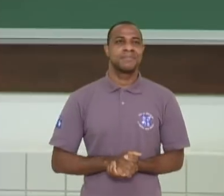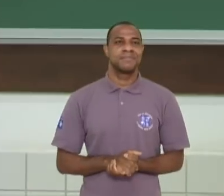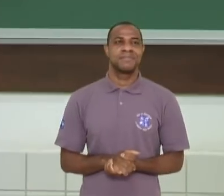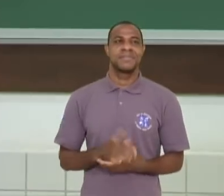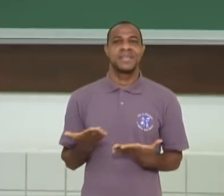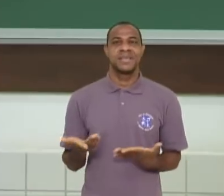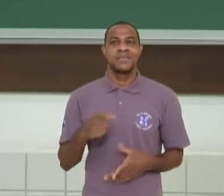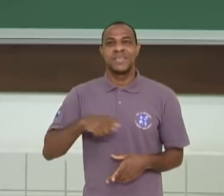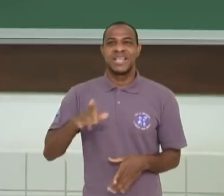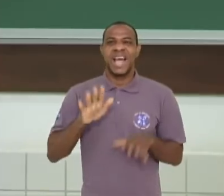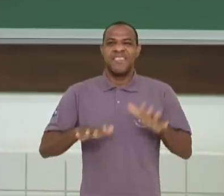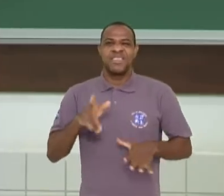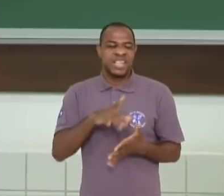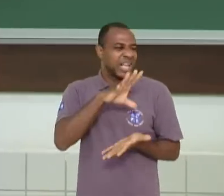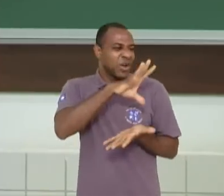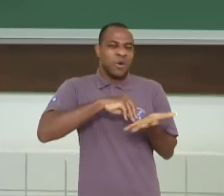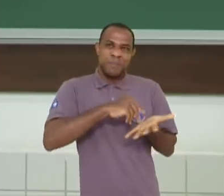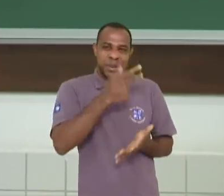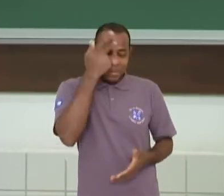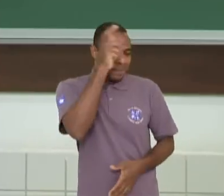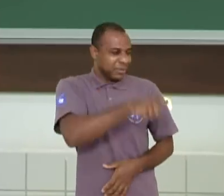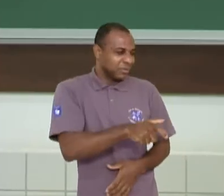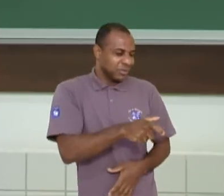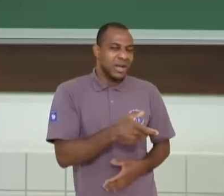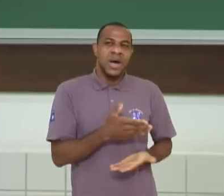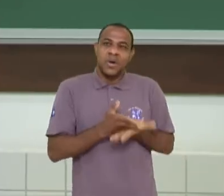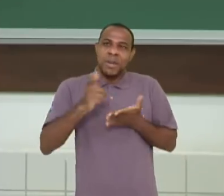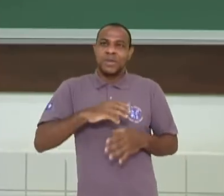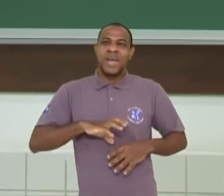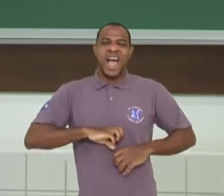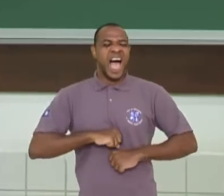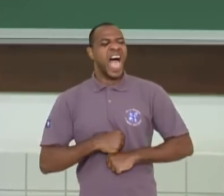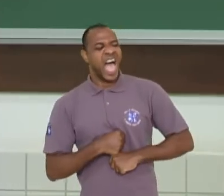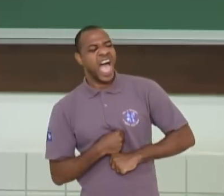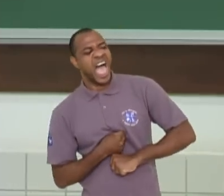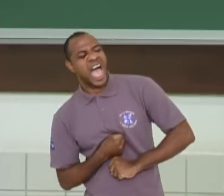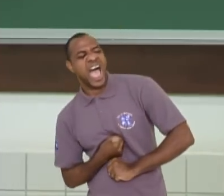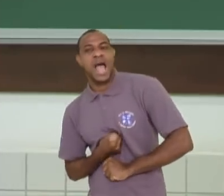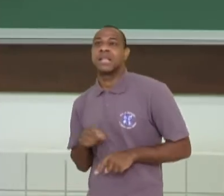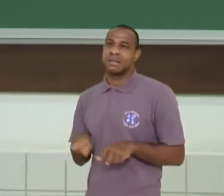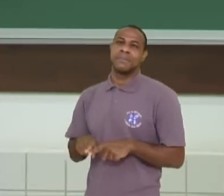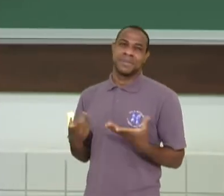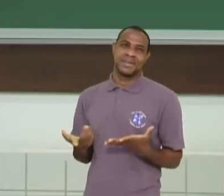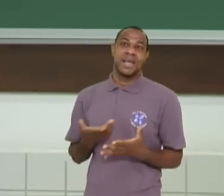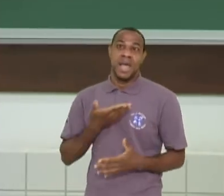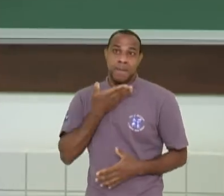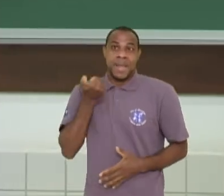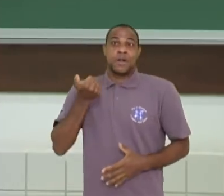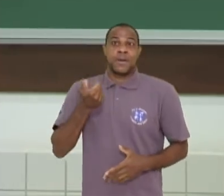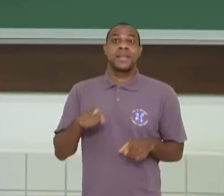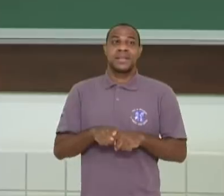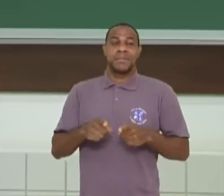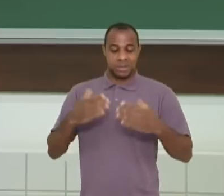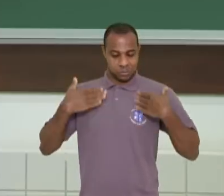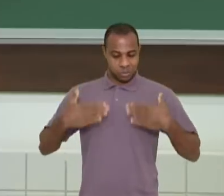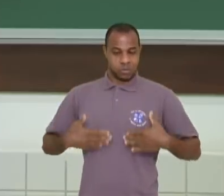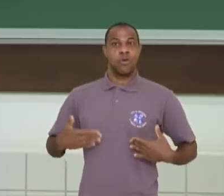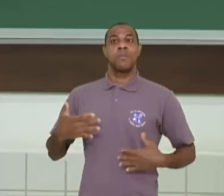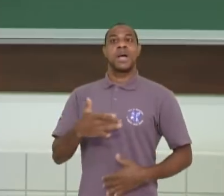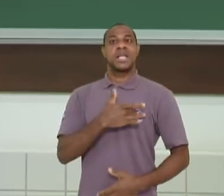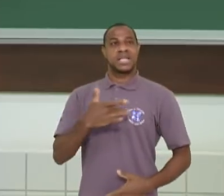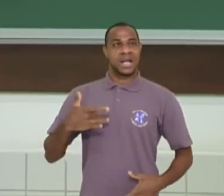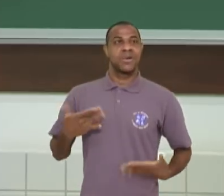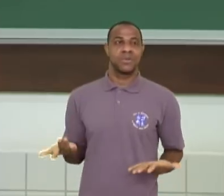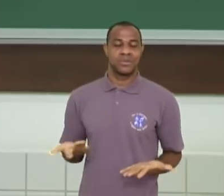alguém, acaba rindo bastante, interagindo bastante, né? Então melhora e muito tanto toda a nossa saúde, né? Como vocês já sabem,